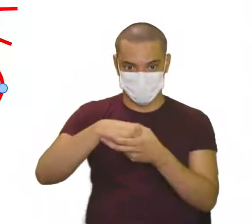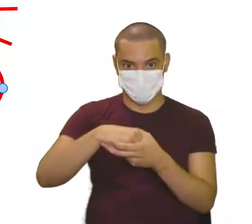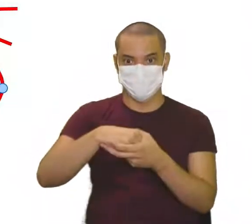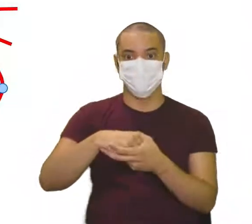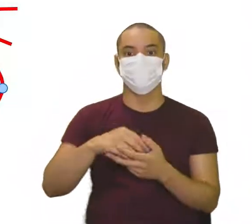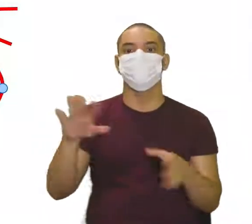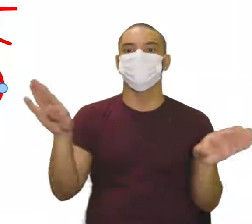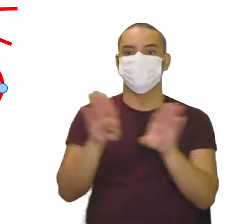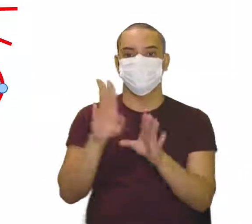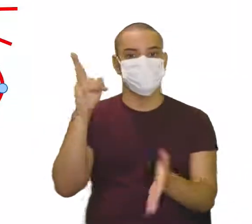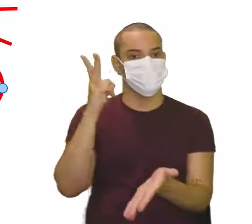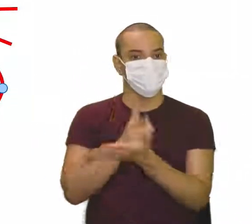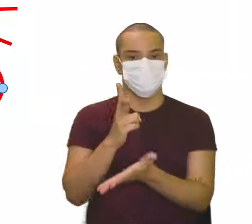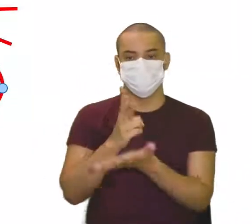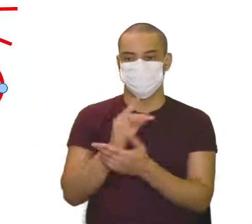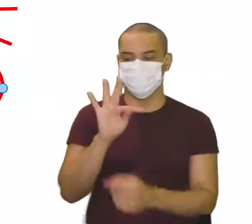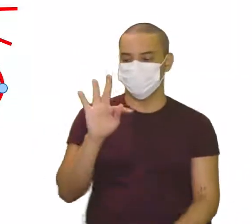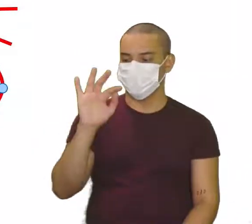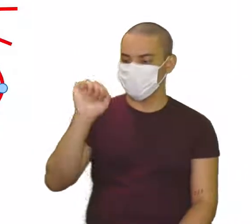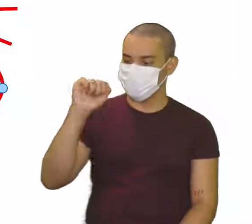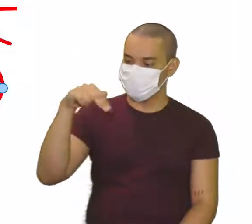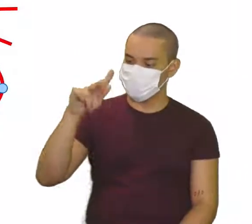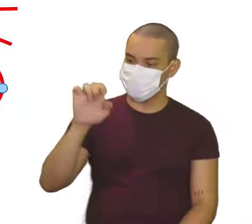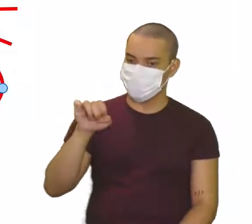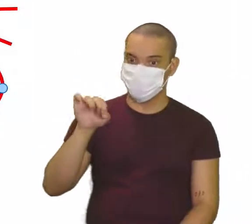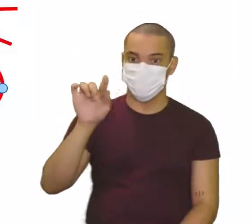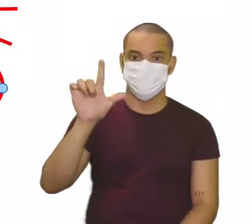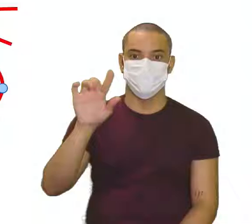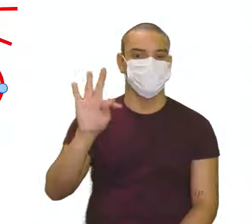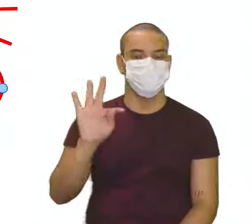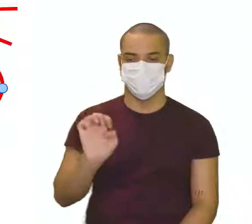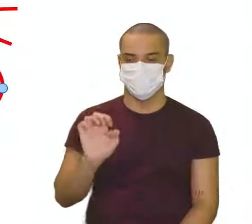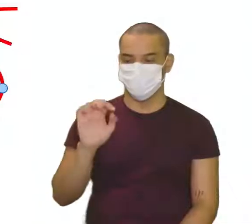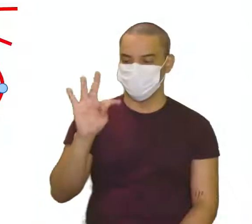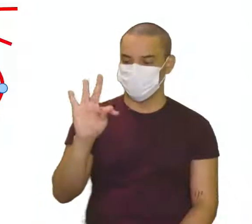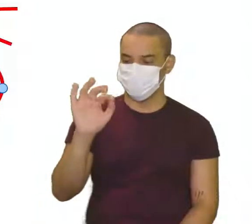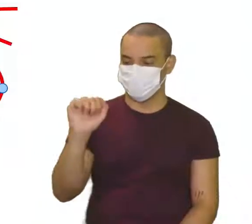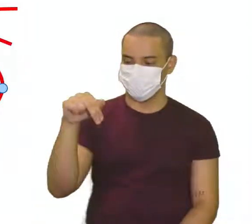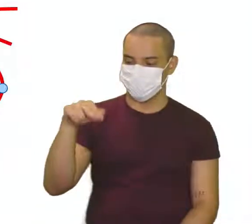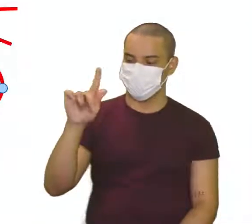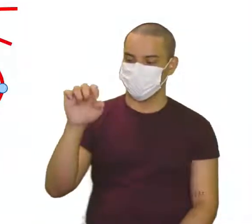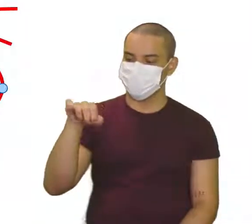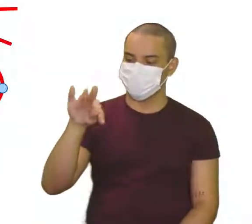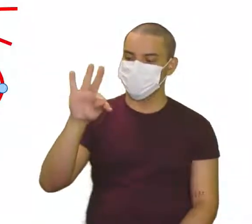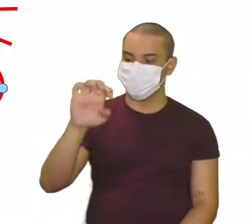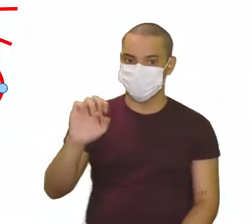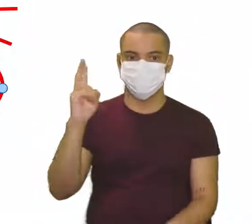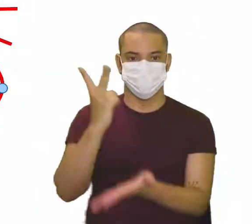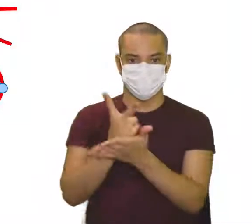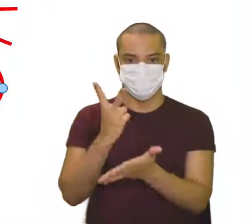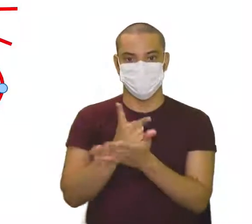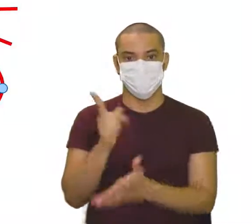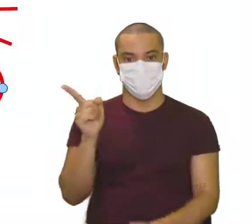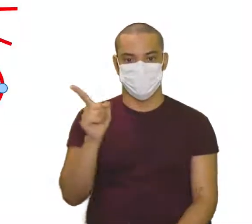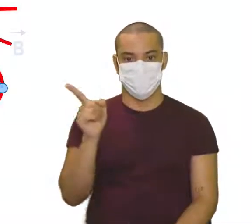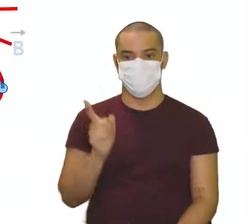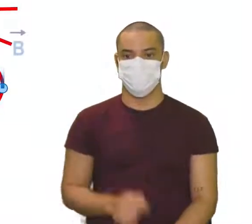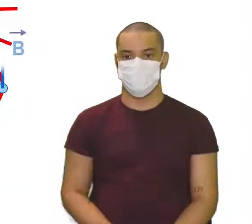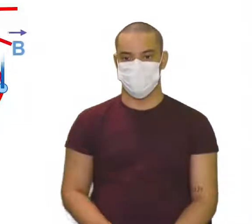é sempre tangente, ou seja, tem uma direção tangente a essas linhas, como vocês podem observar